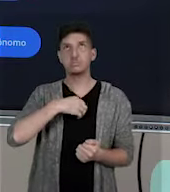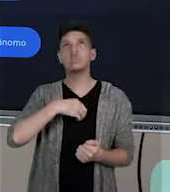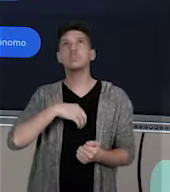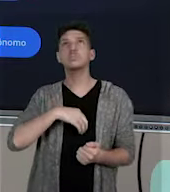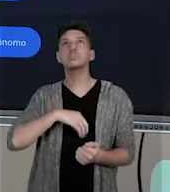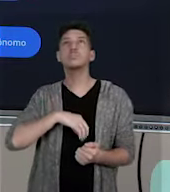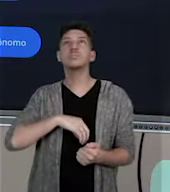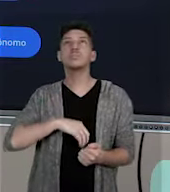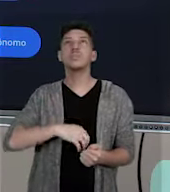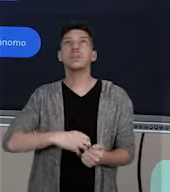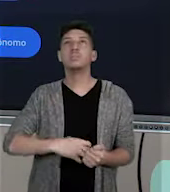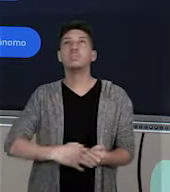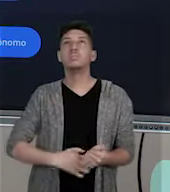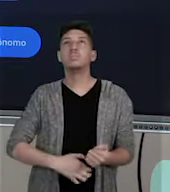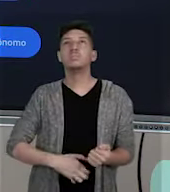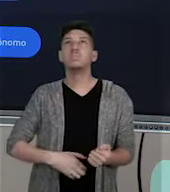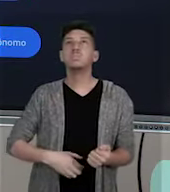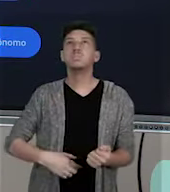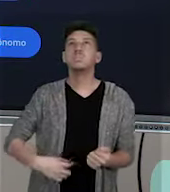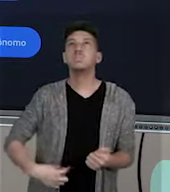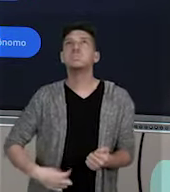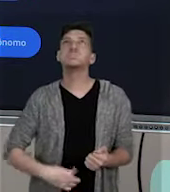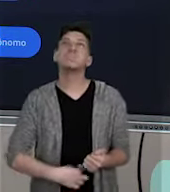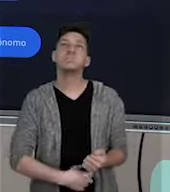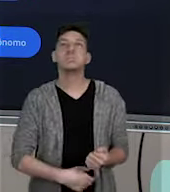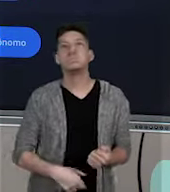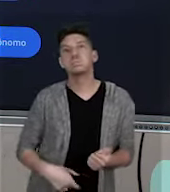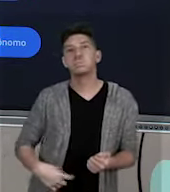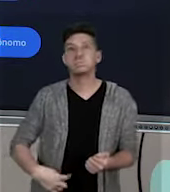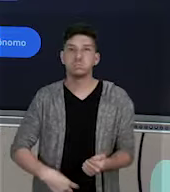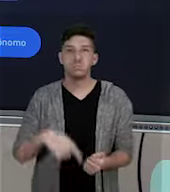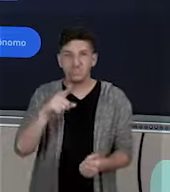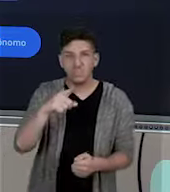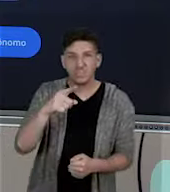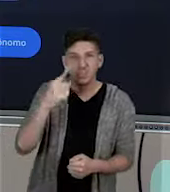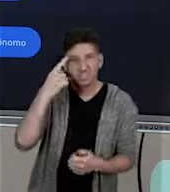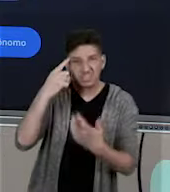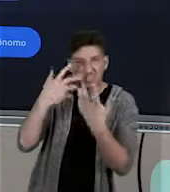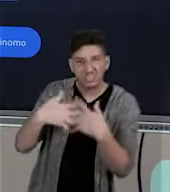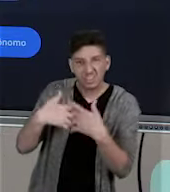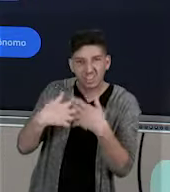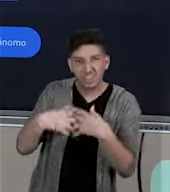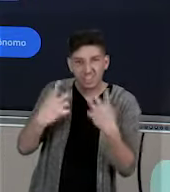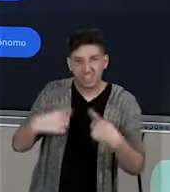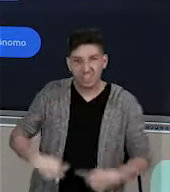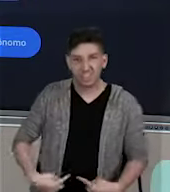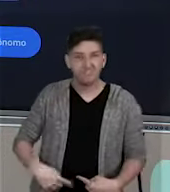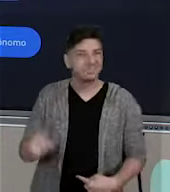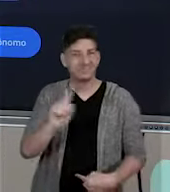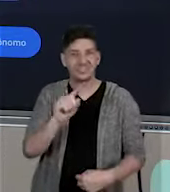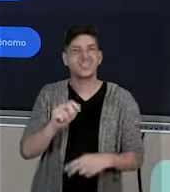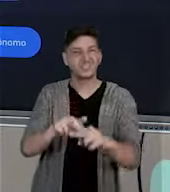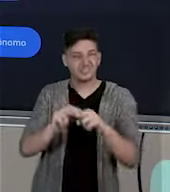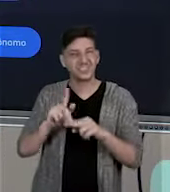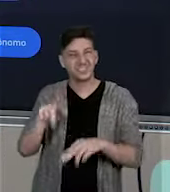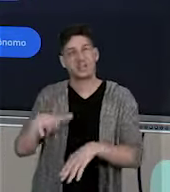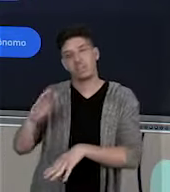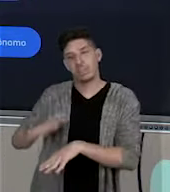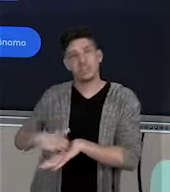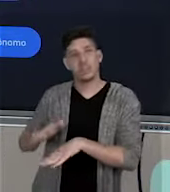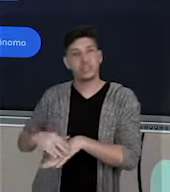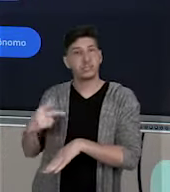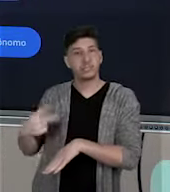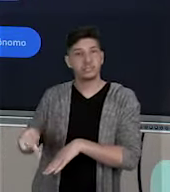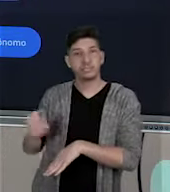chegar ao meu estômago, vou começar a digestão. Você não tem consciência desses atos. Por isso que a gente chama ele de autônomo. Ele funciona, né, por